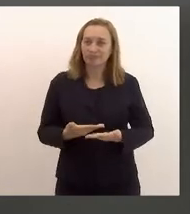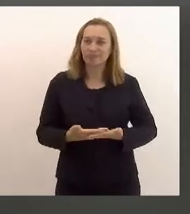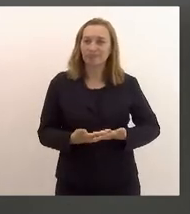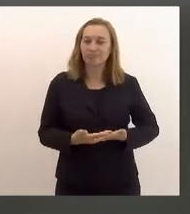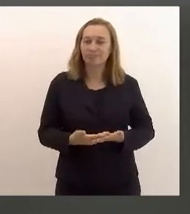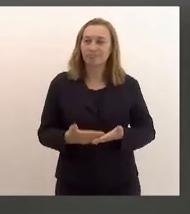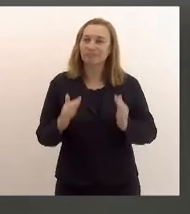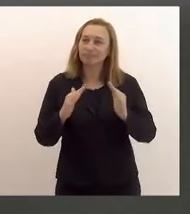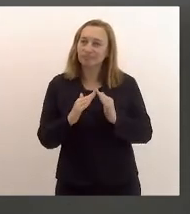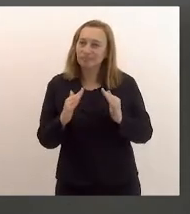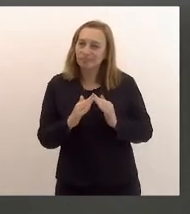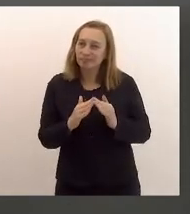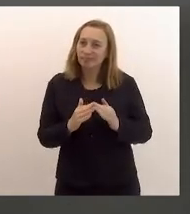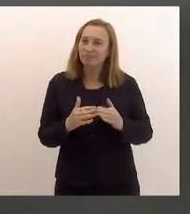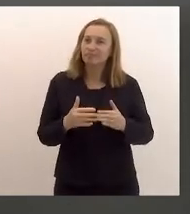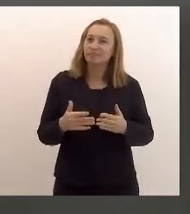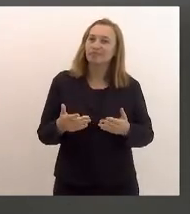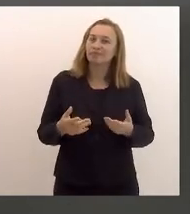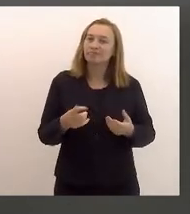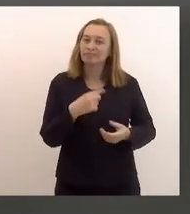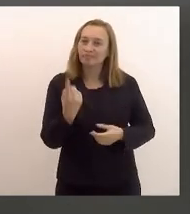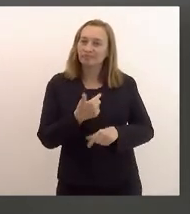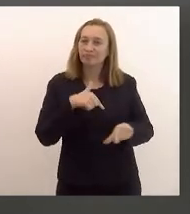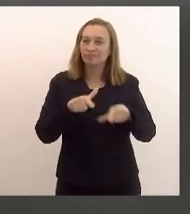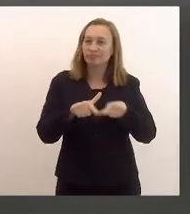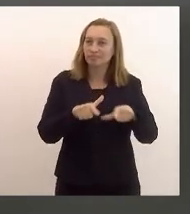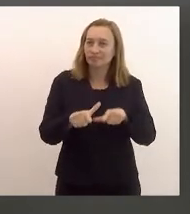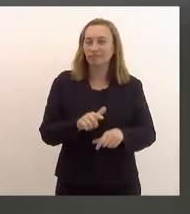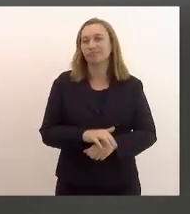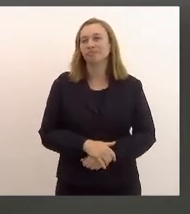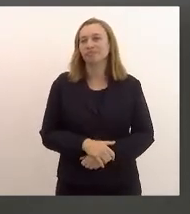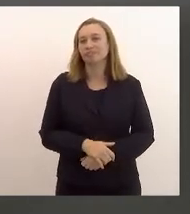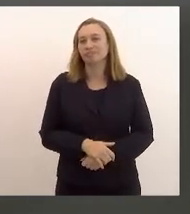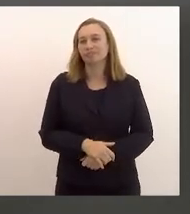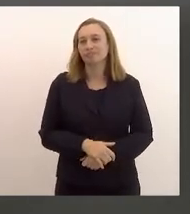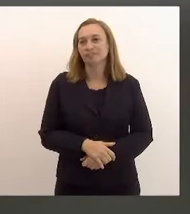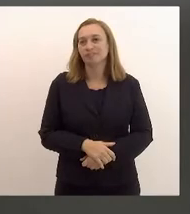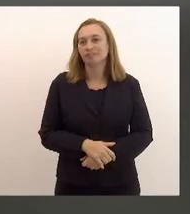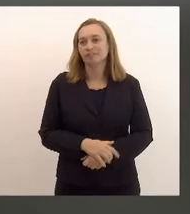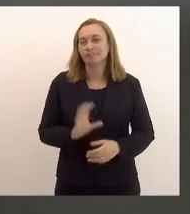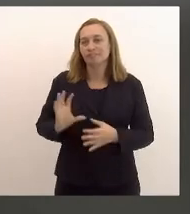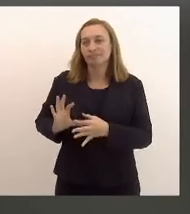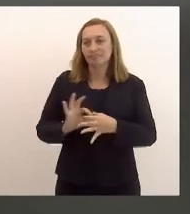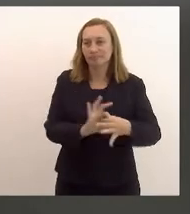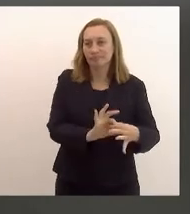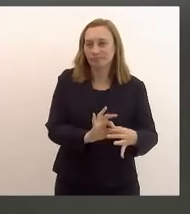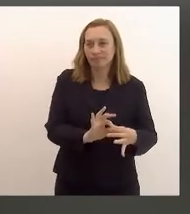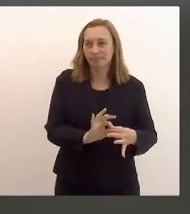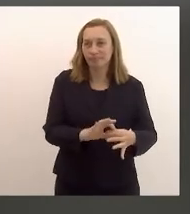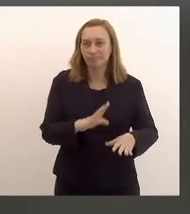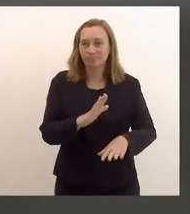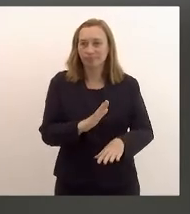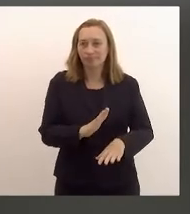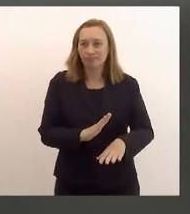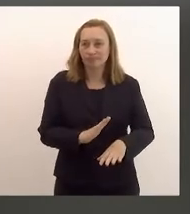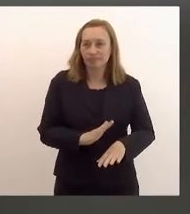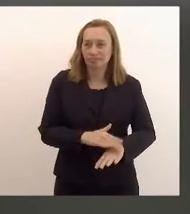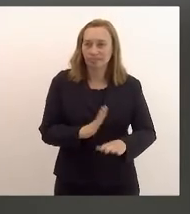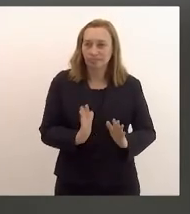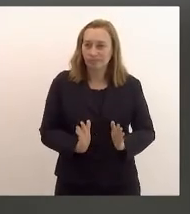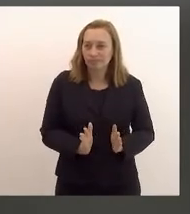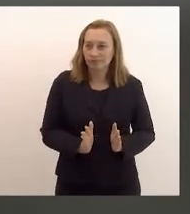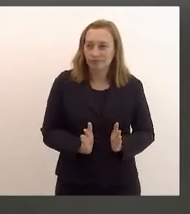digo que são parceiros dessa casa parceiro dos mandatos inclusive do nosso que é muito ligado aos mais vulneráveis